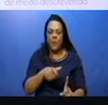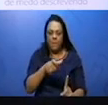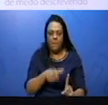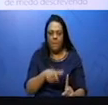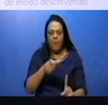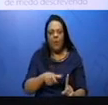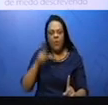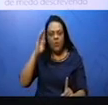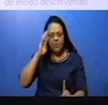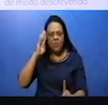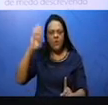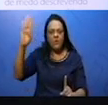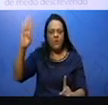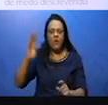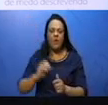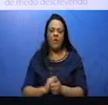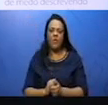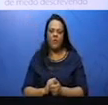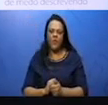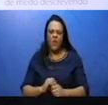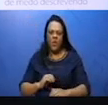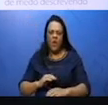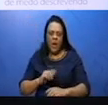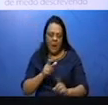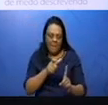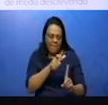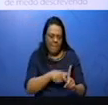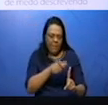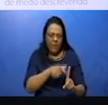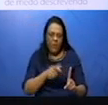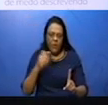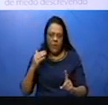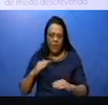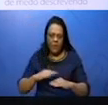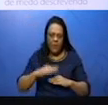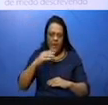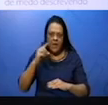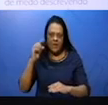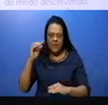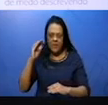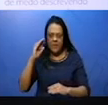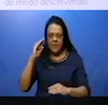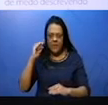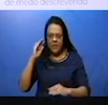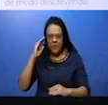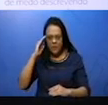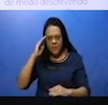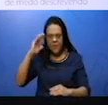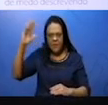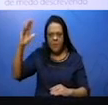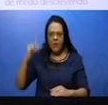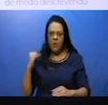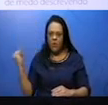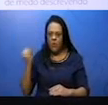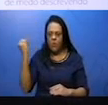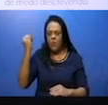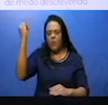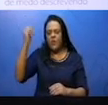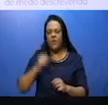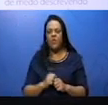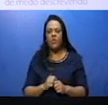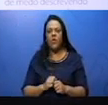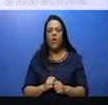no caso o protagonista, que é aquele importante, o antagonista, que é aquele mais secundário, onde que a história se passará, que é o